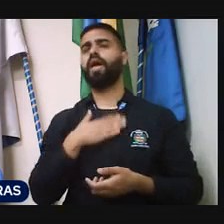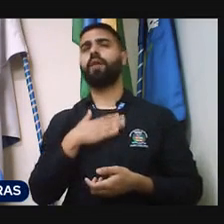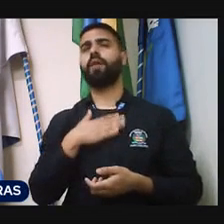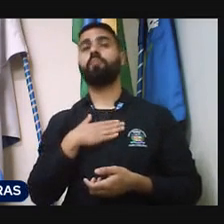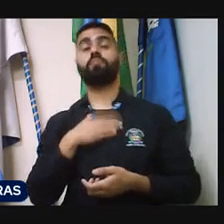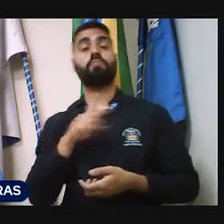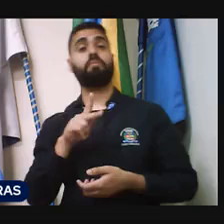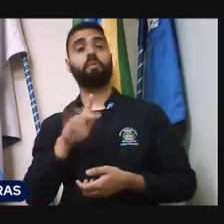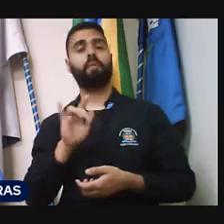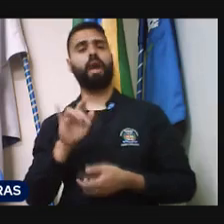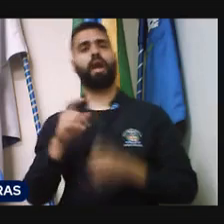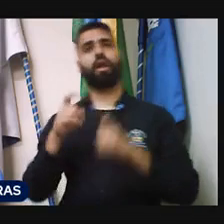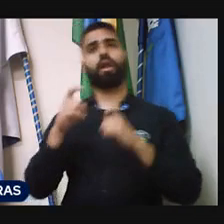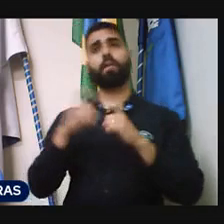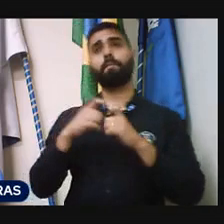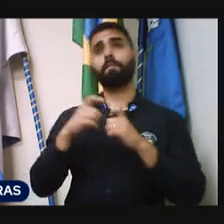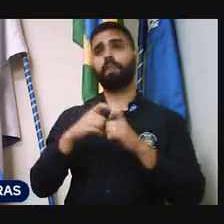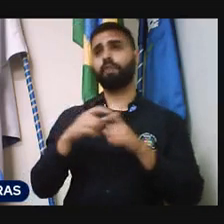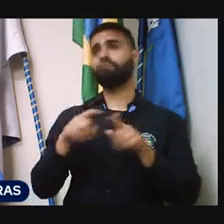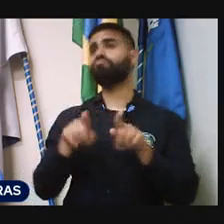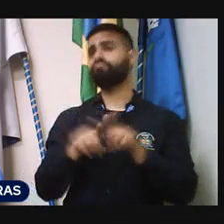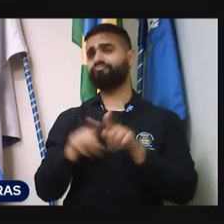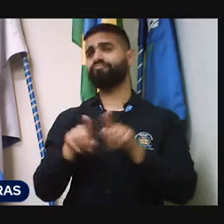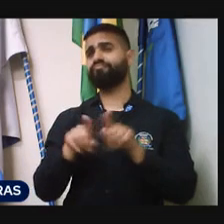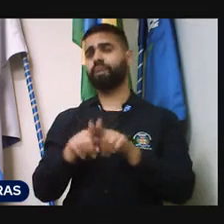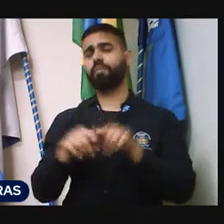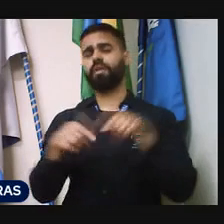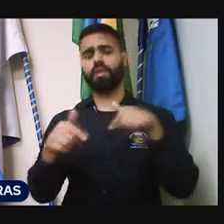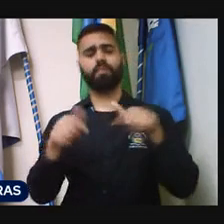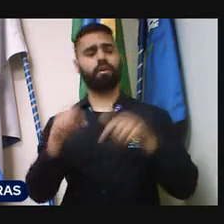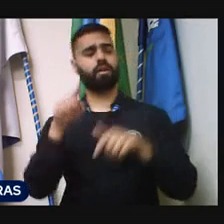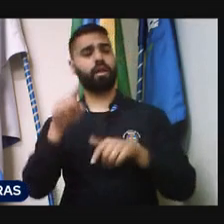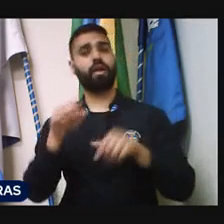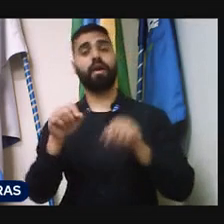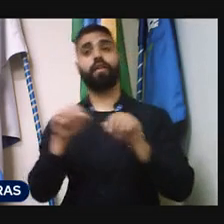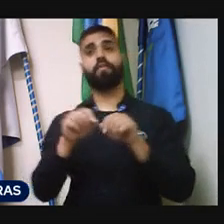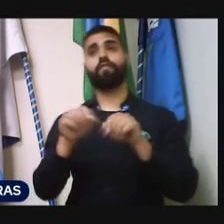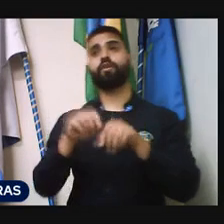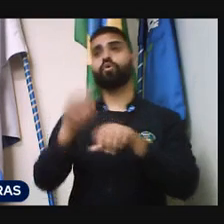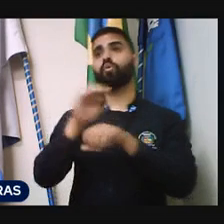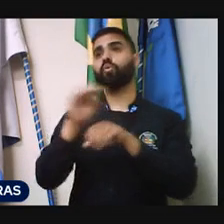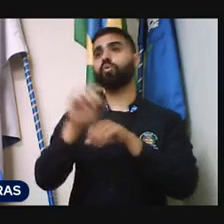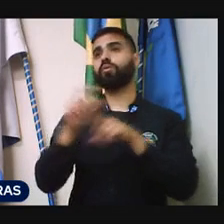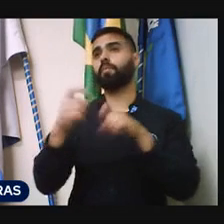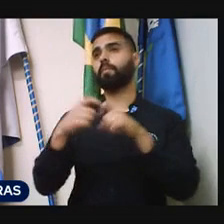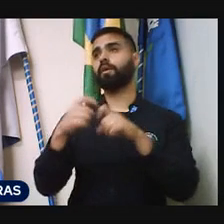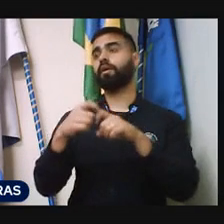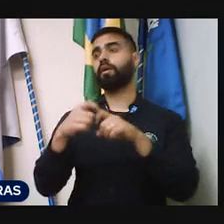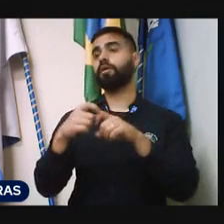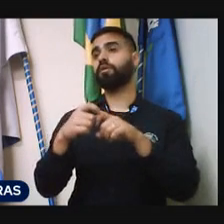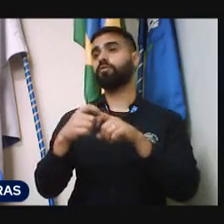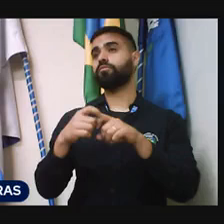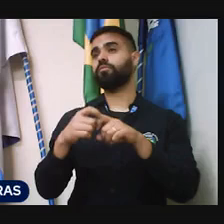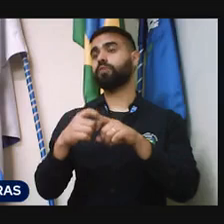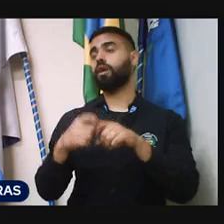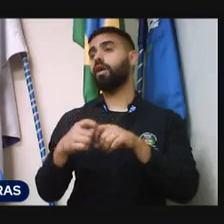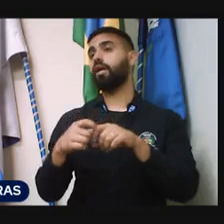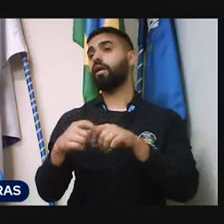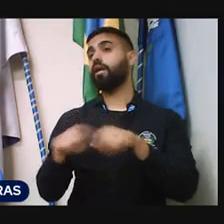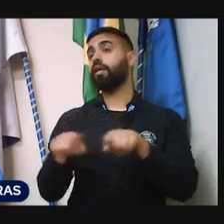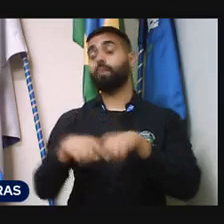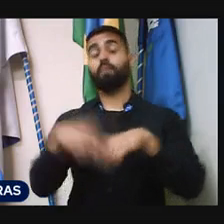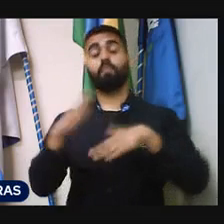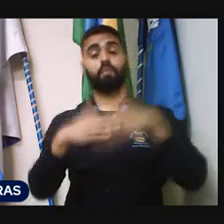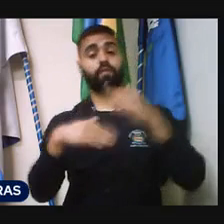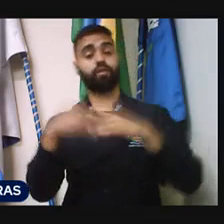pai como o médico não poderia ser diferente no município vocês medicina no município por 55 anos